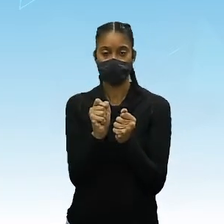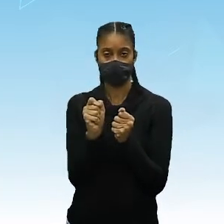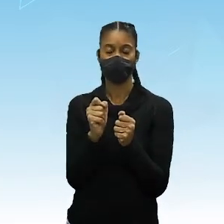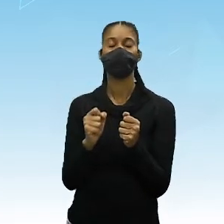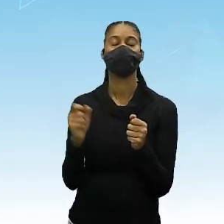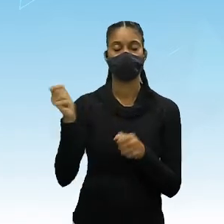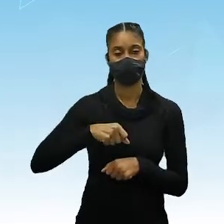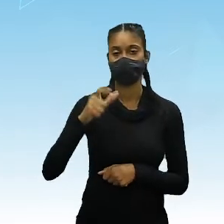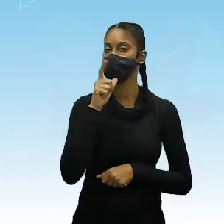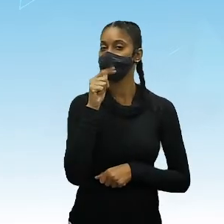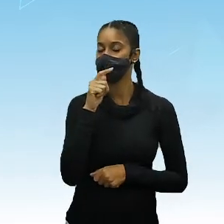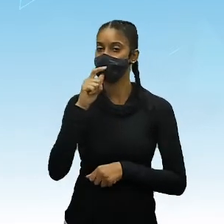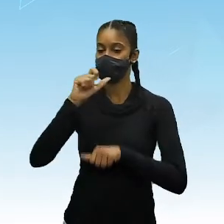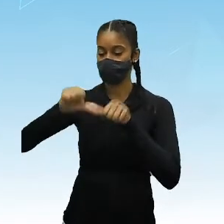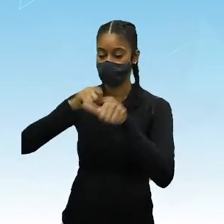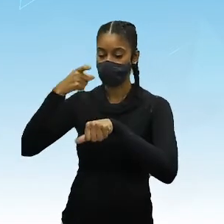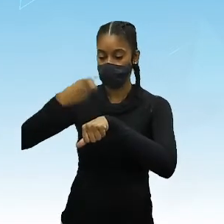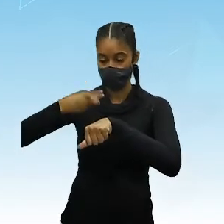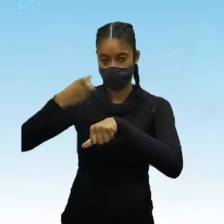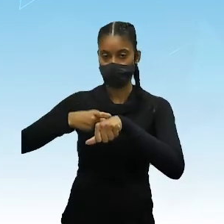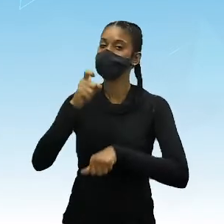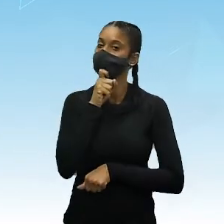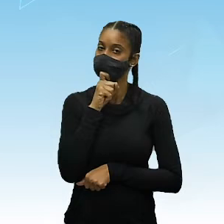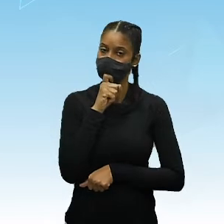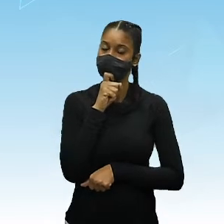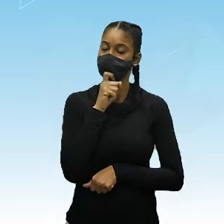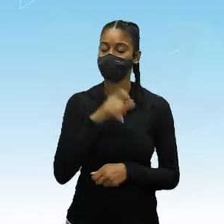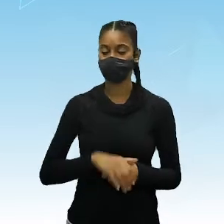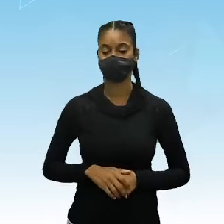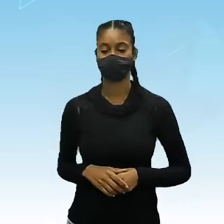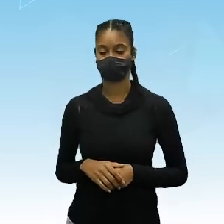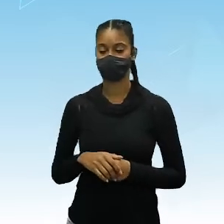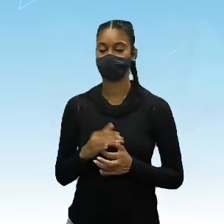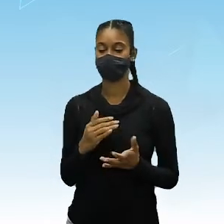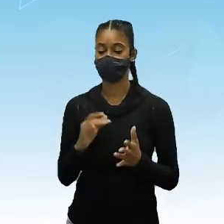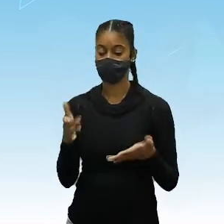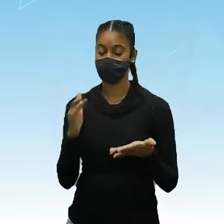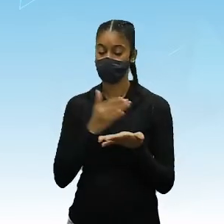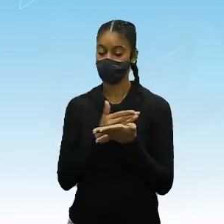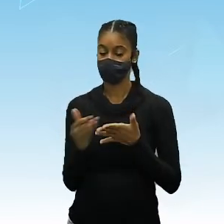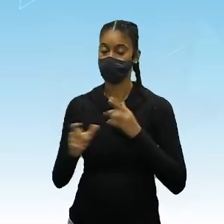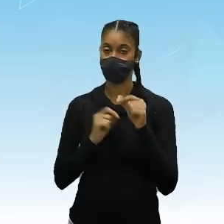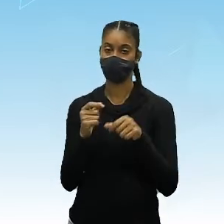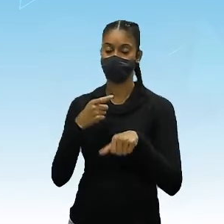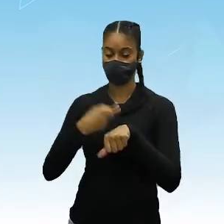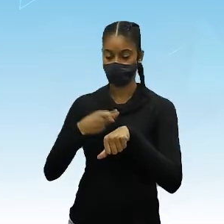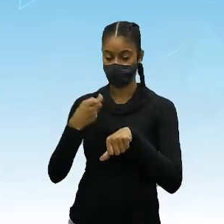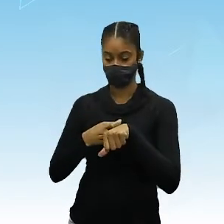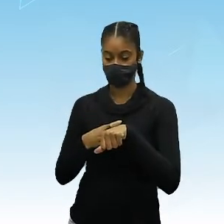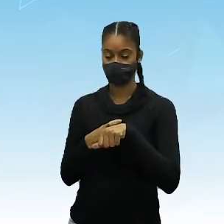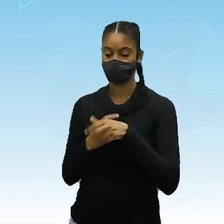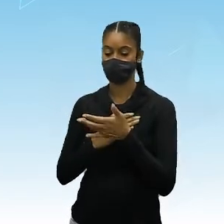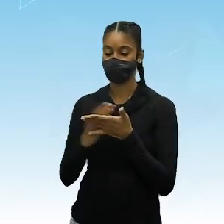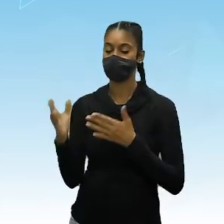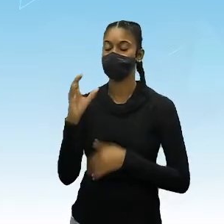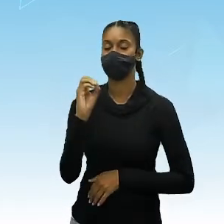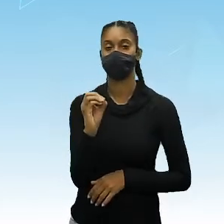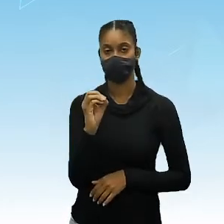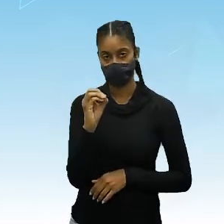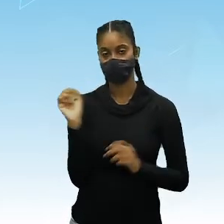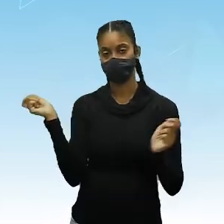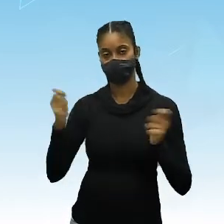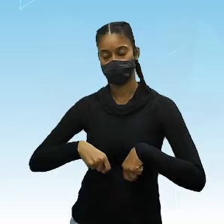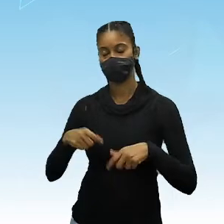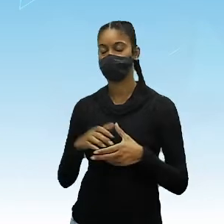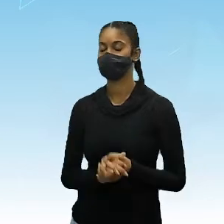graus Celsius e continuar a ser resfriada, a água inicia o seu processo de solidificação, começa a se transformar